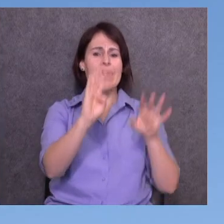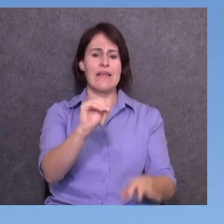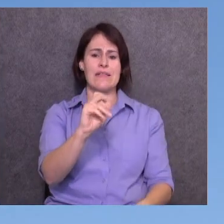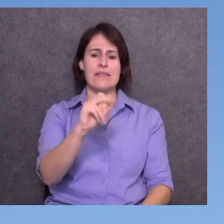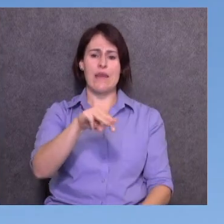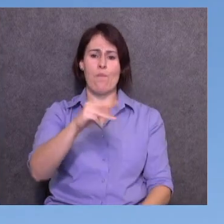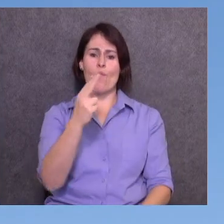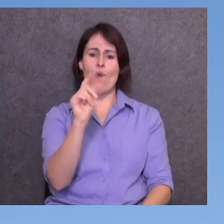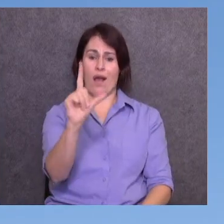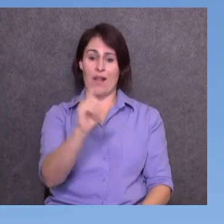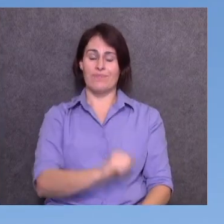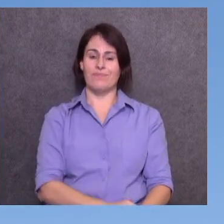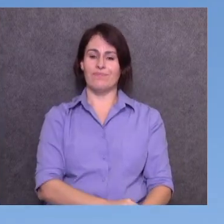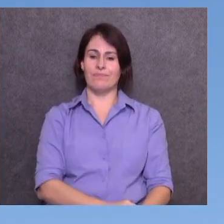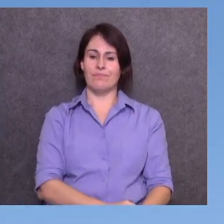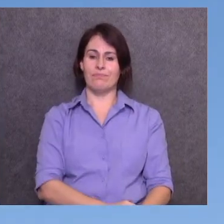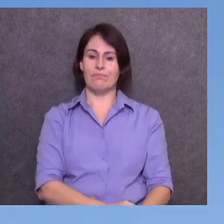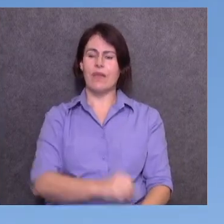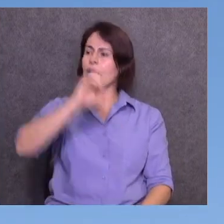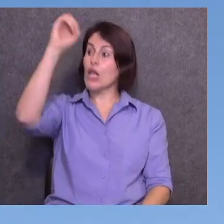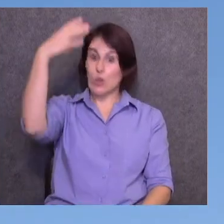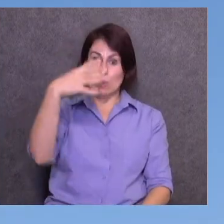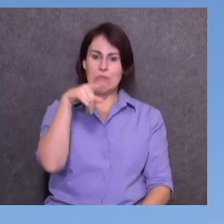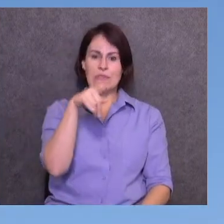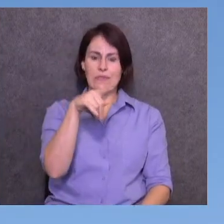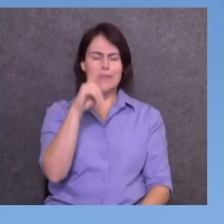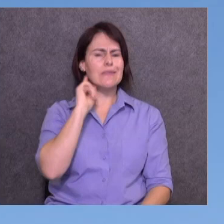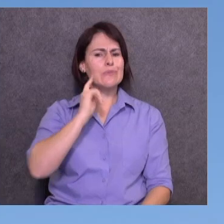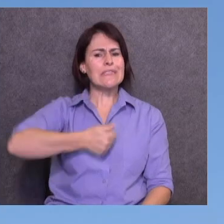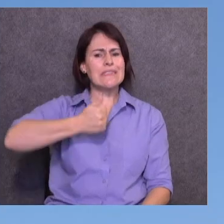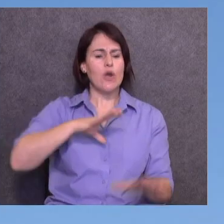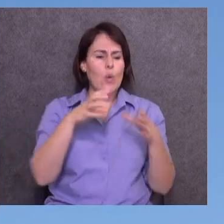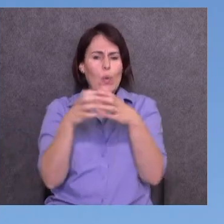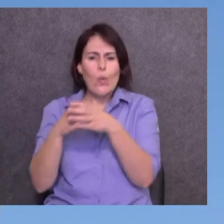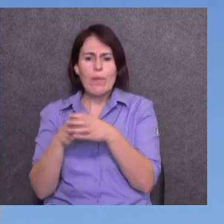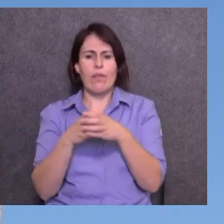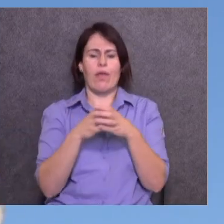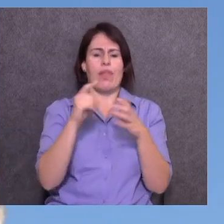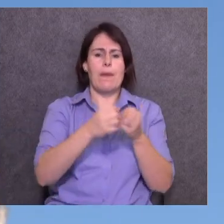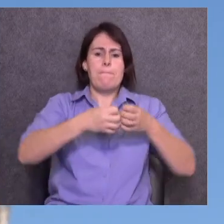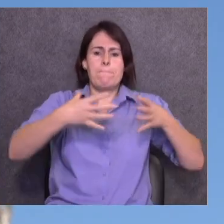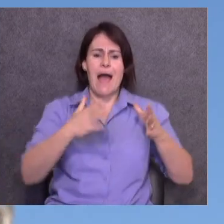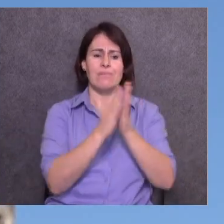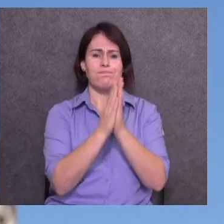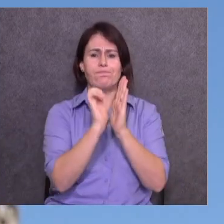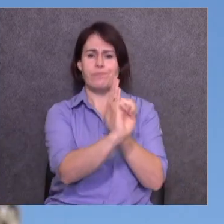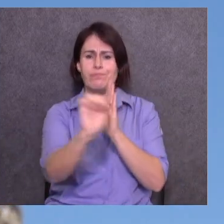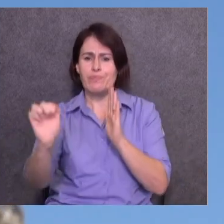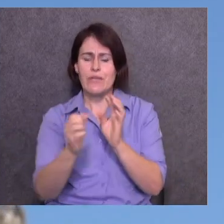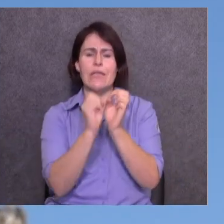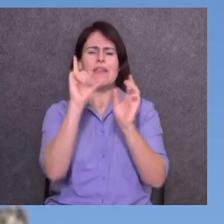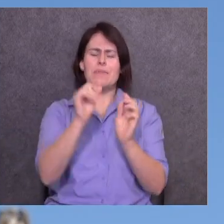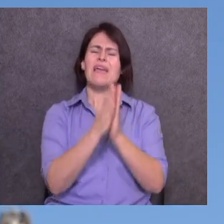A esta luz é importante que as nossas paróquias e comunidades, as nossas dioceses e a Igreja disseminada pelo